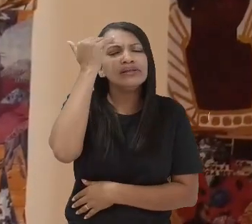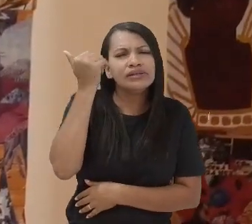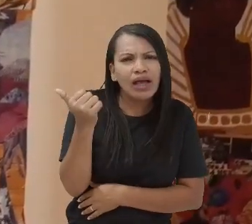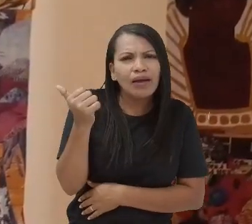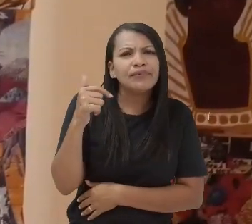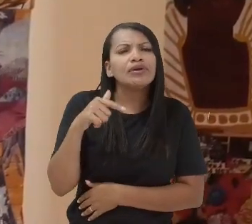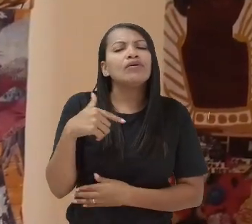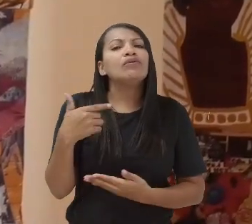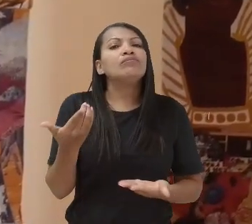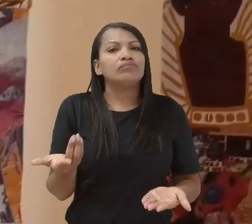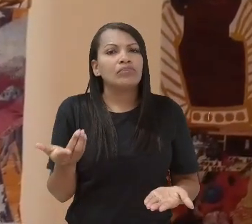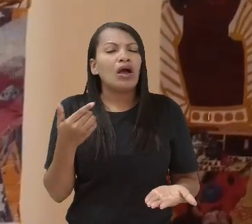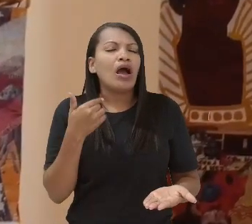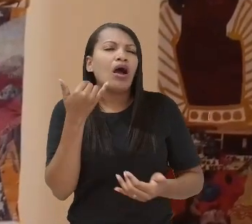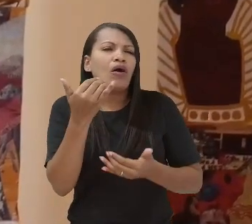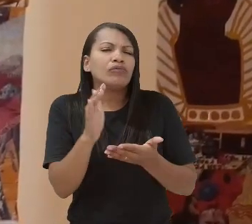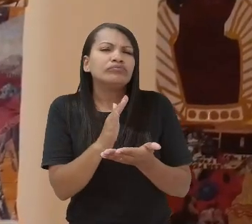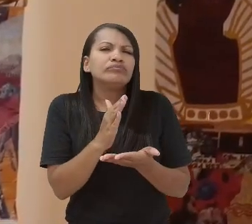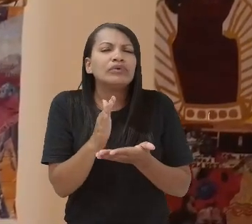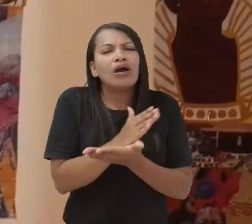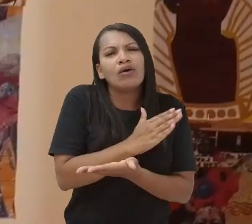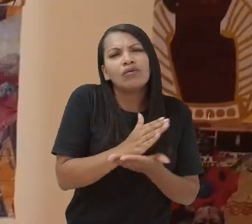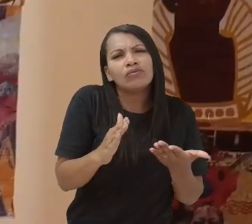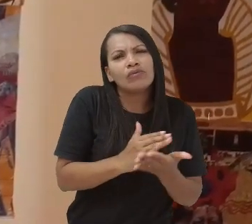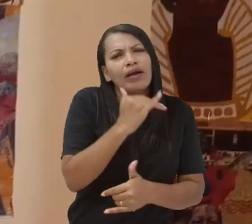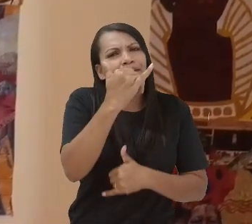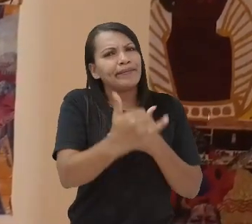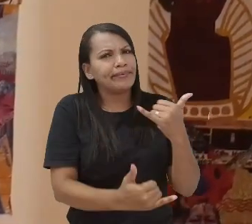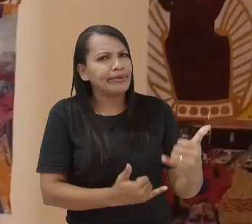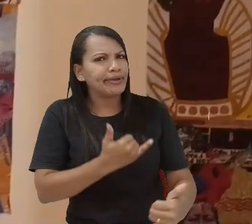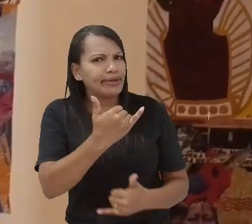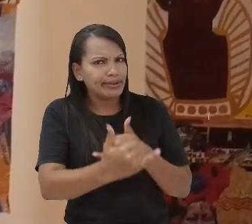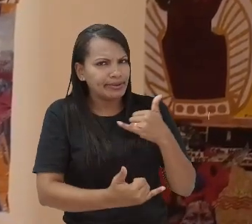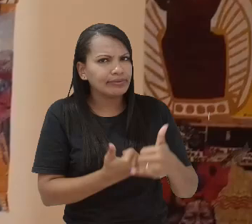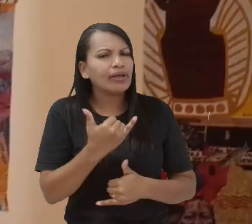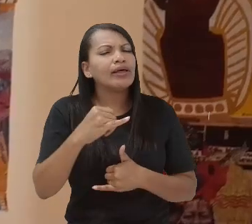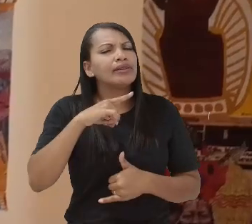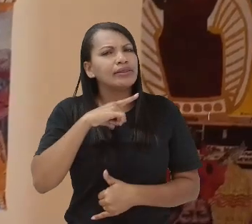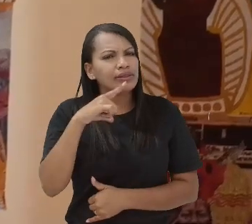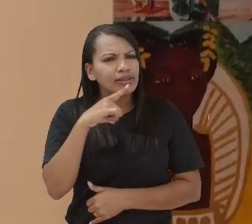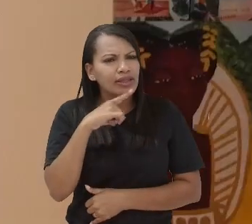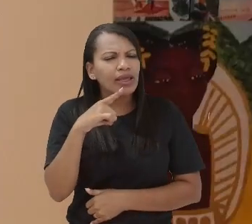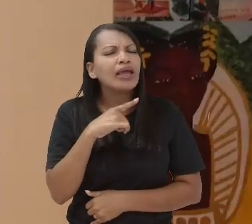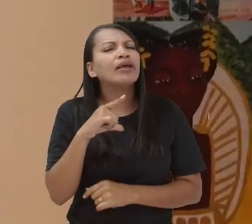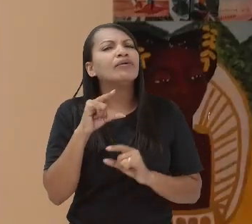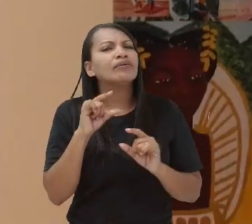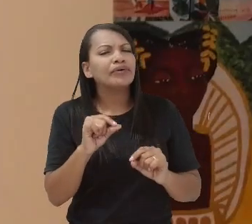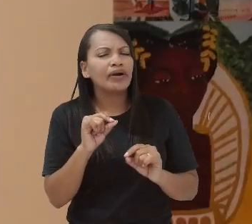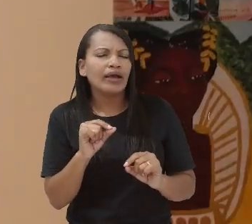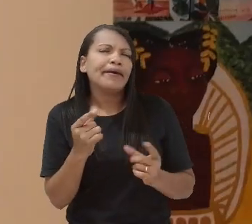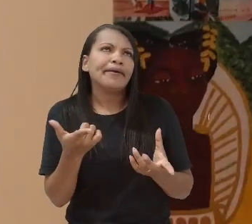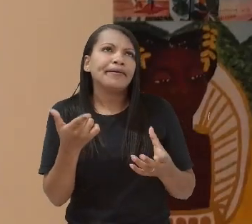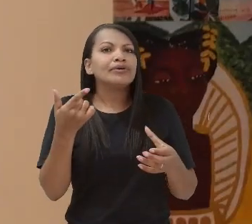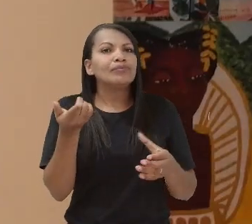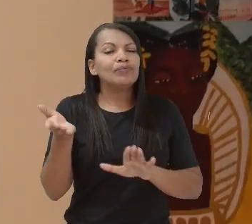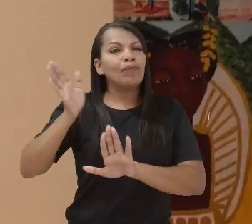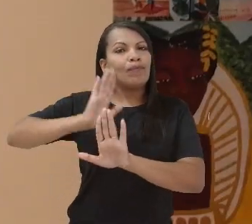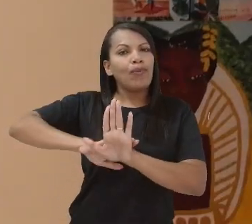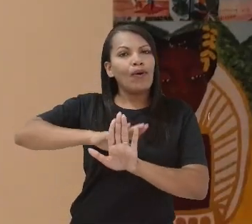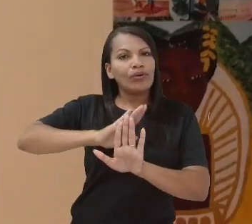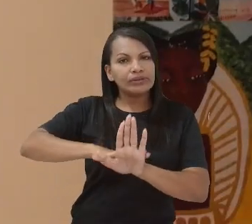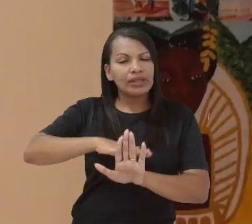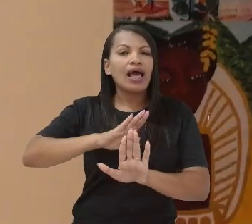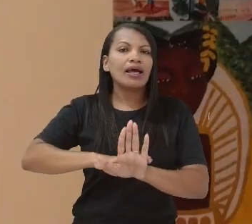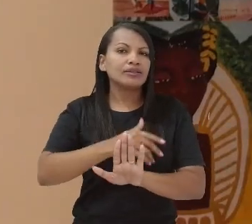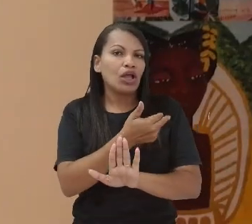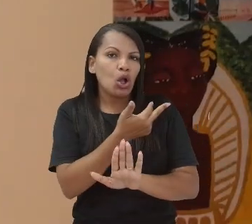que certas brincadeiras, que não são brincadeiras, tem muito esse teor racista ao fundo, né? E são coisas